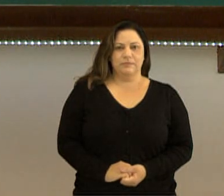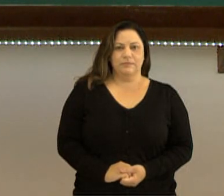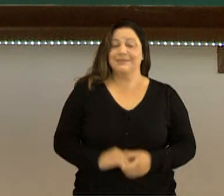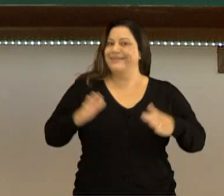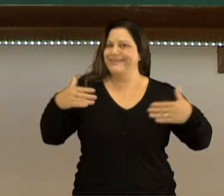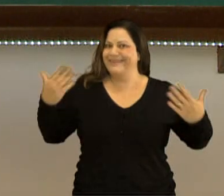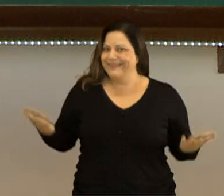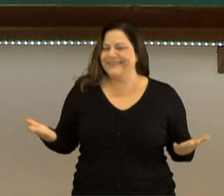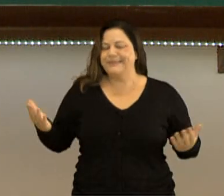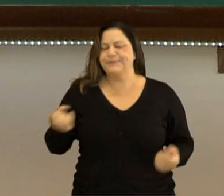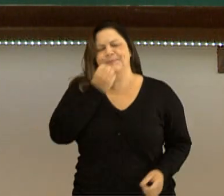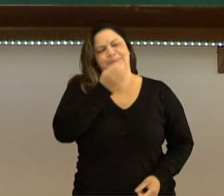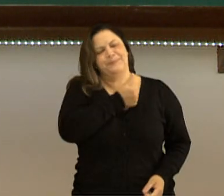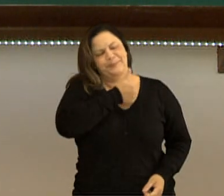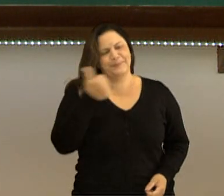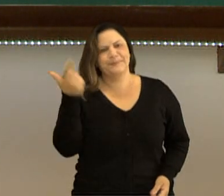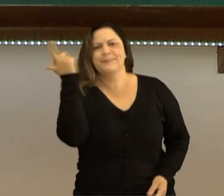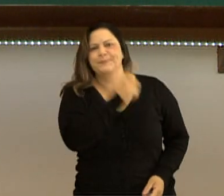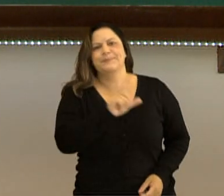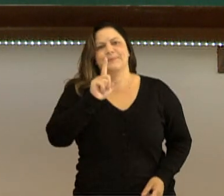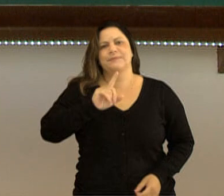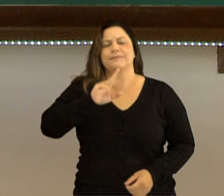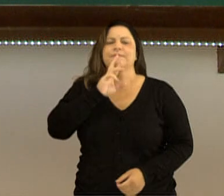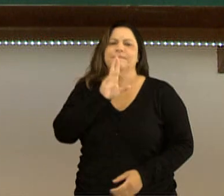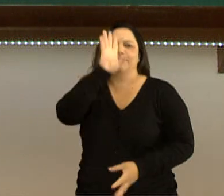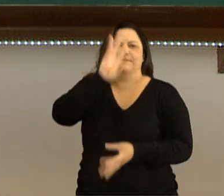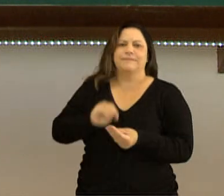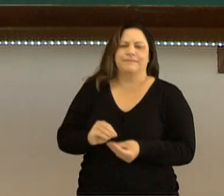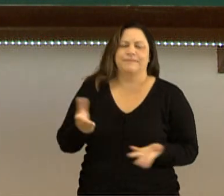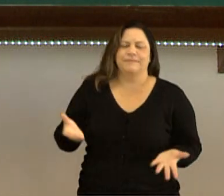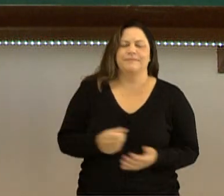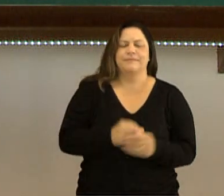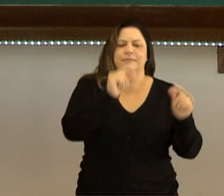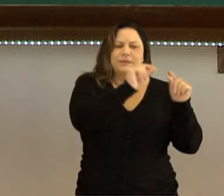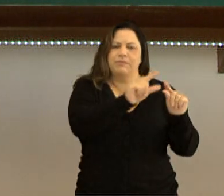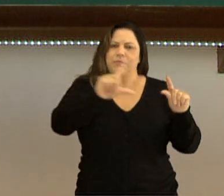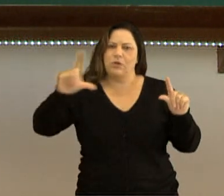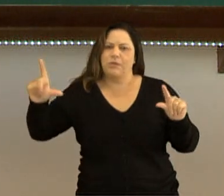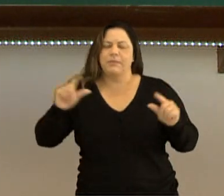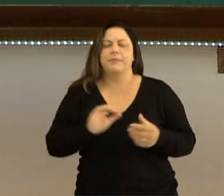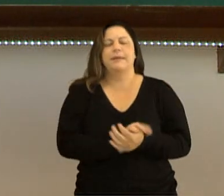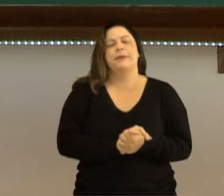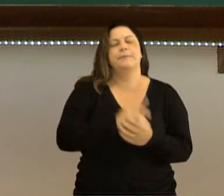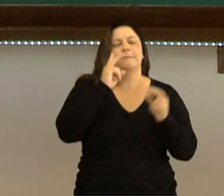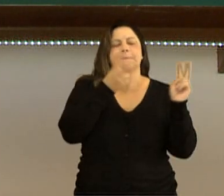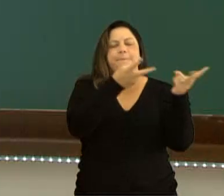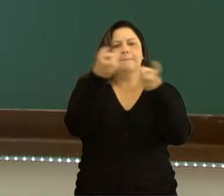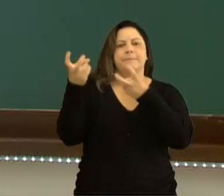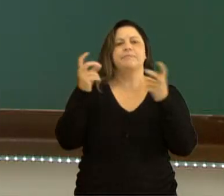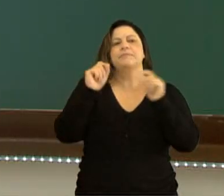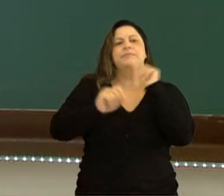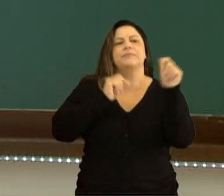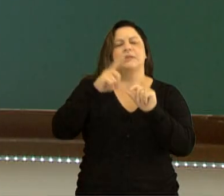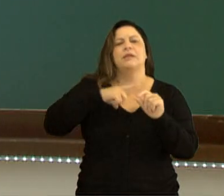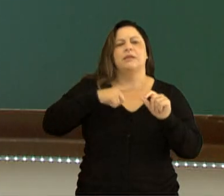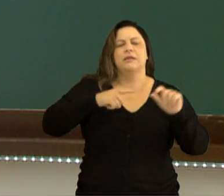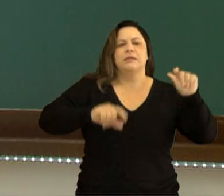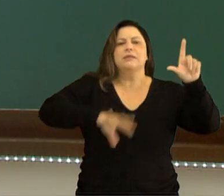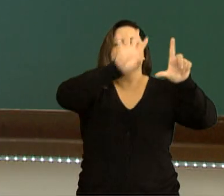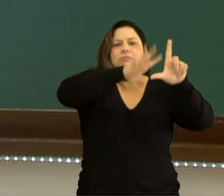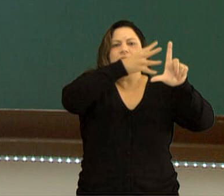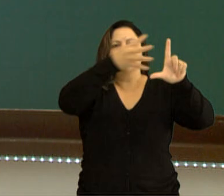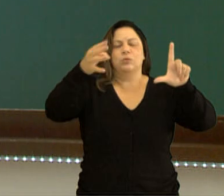E aí, galera, tudo bom? Conseguiram resolver? Era só colocar em ordem crescente, então vamos dar uma olhadinha aqui. Então aqui nós temos os textos, números